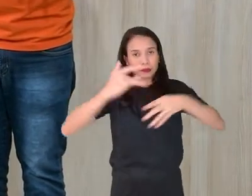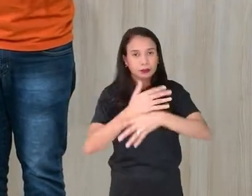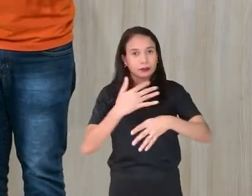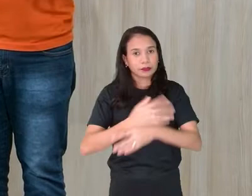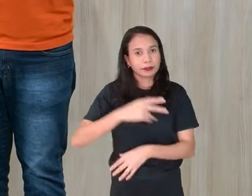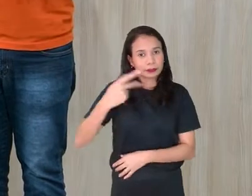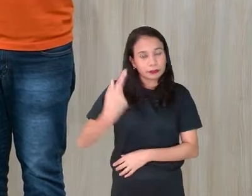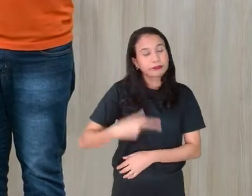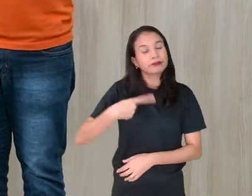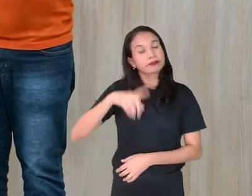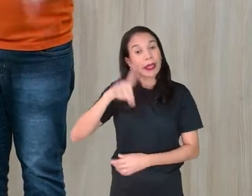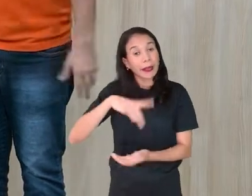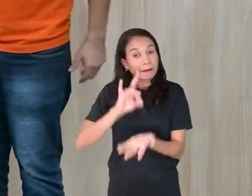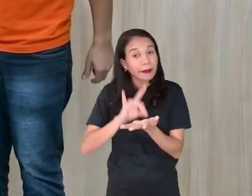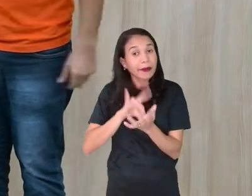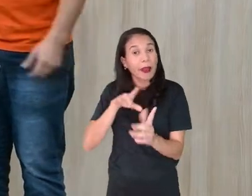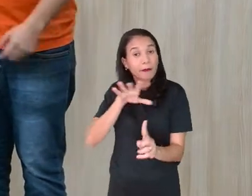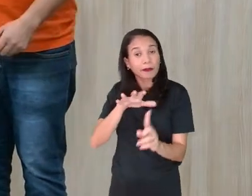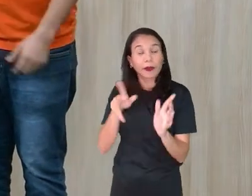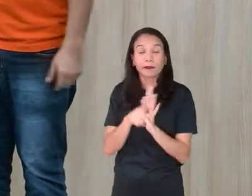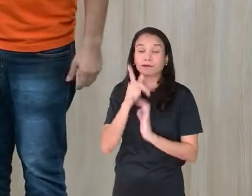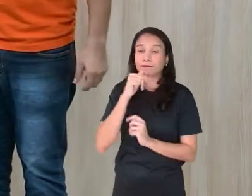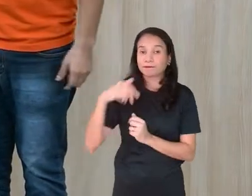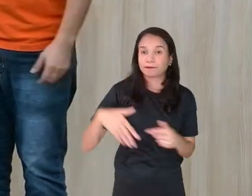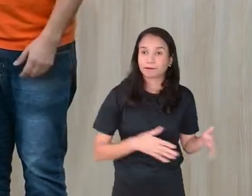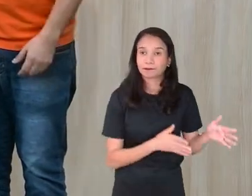cidade, né, que é tão influenciada pelo rio, vai estar